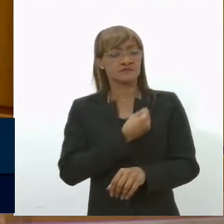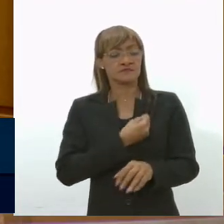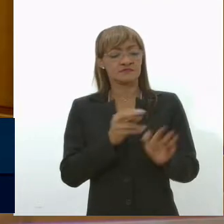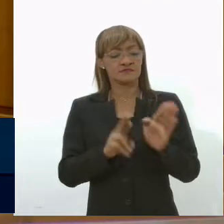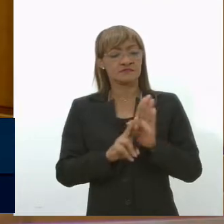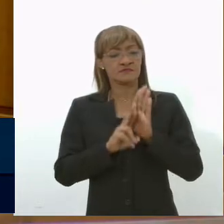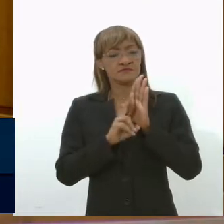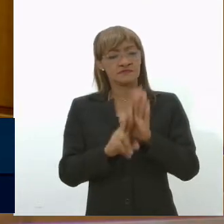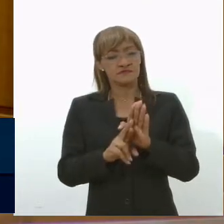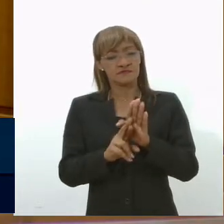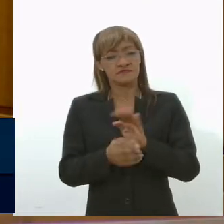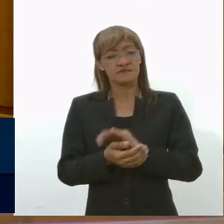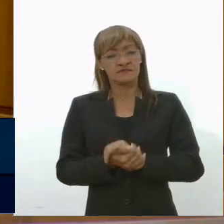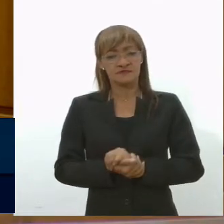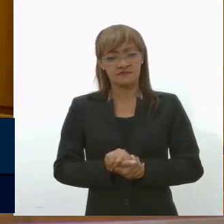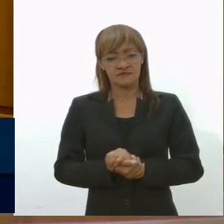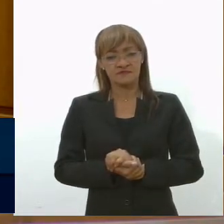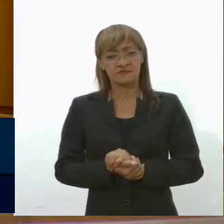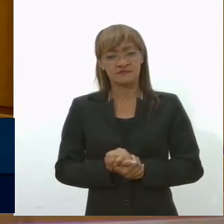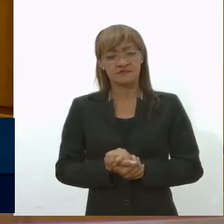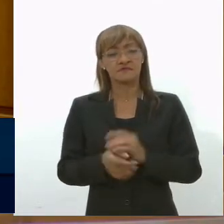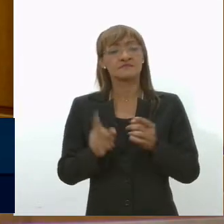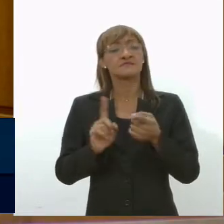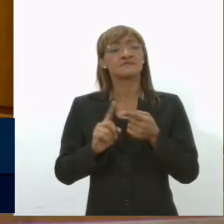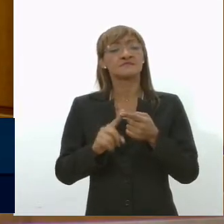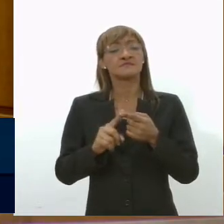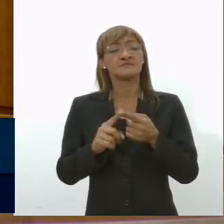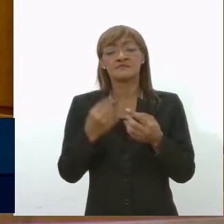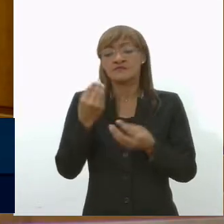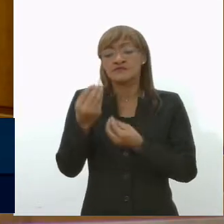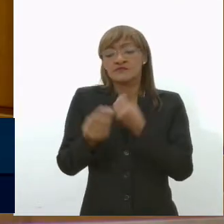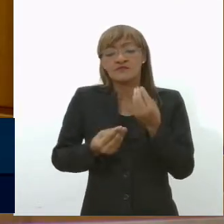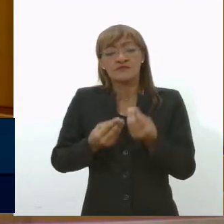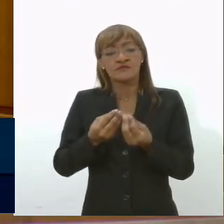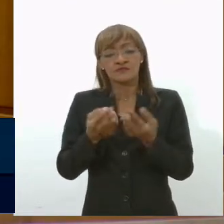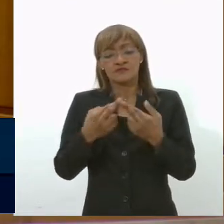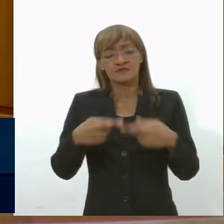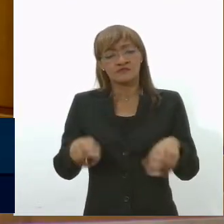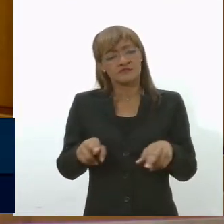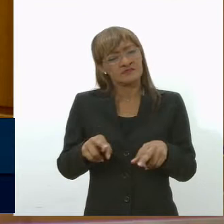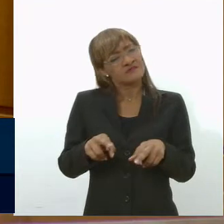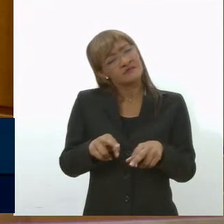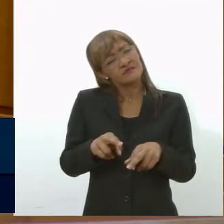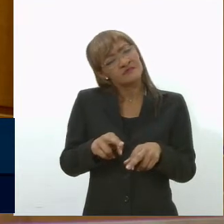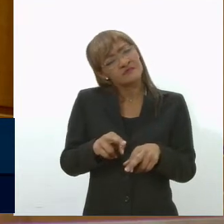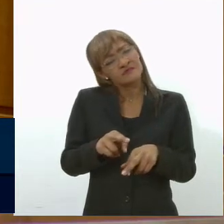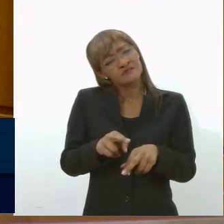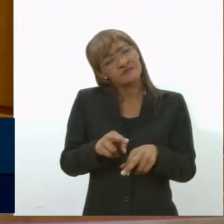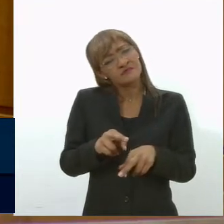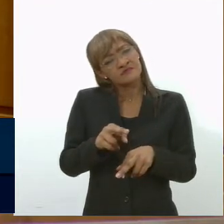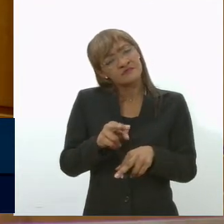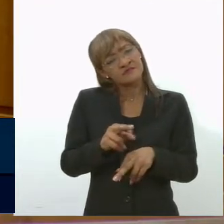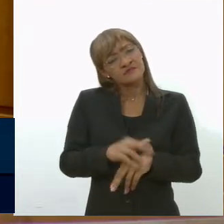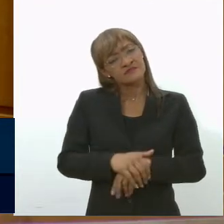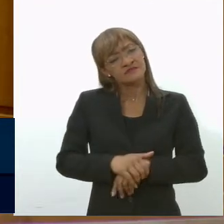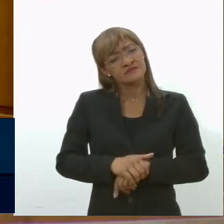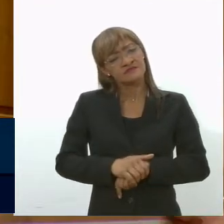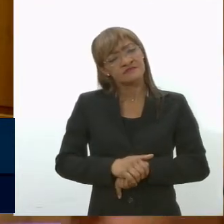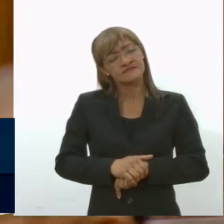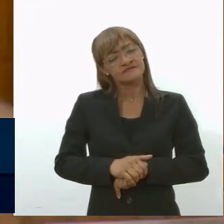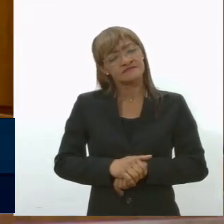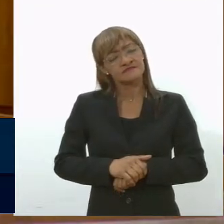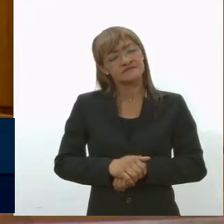pequenos produtores. Nós precisamos discutir uma nova política de distribuição de sementes para o Estado de Sergipe, porque a que está em vigor, ela